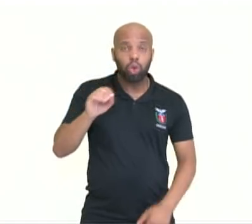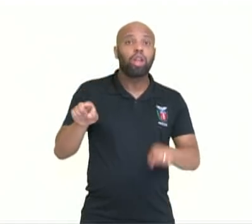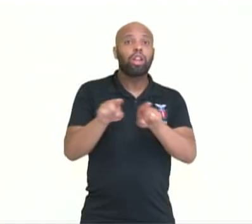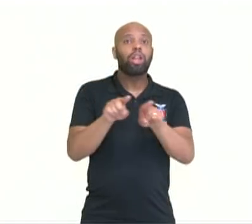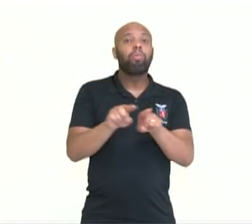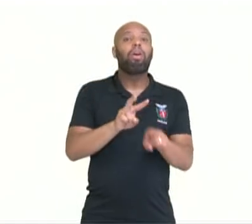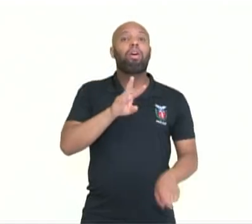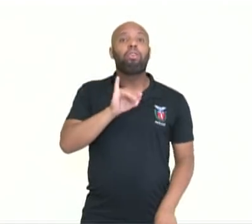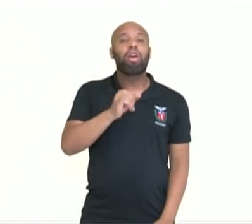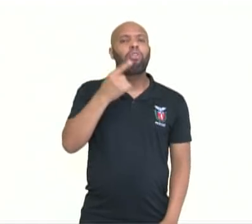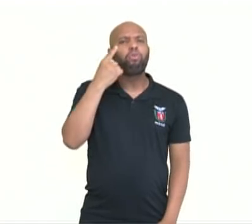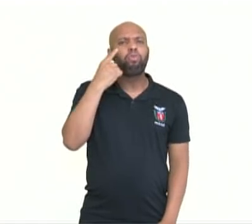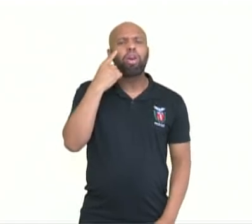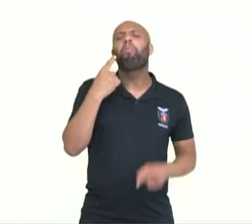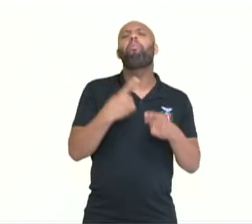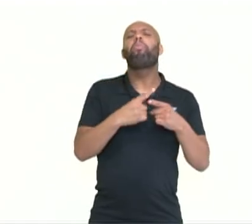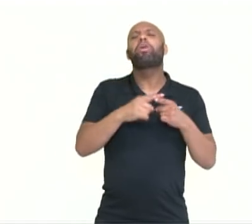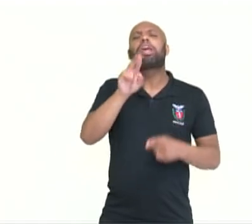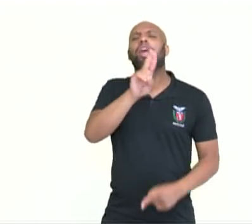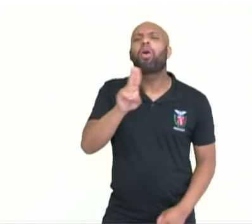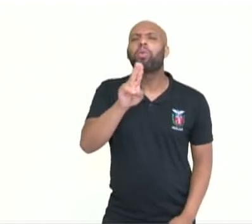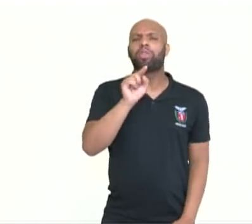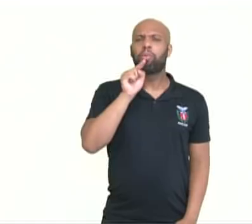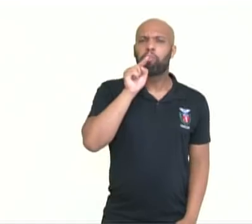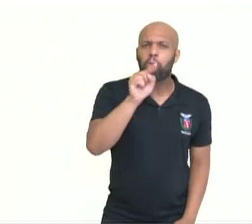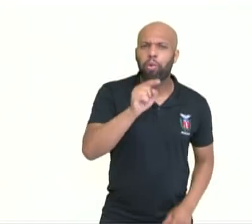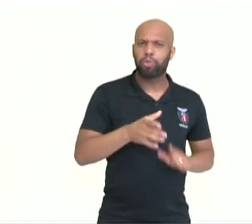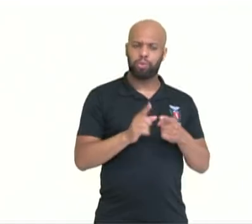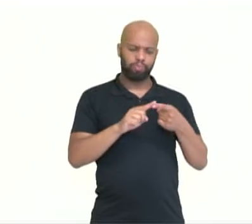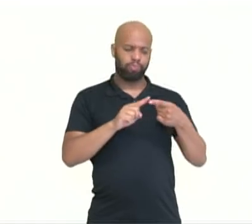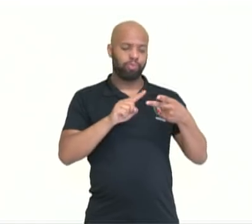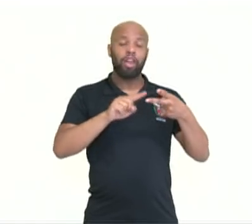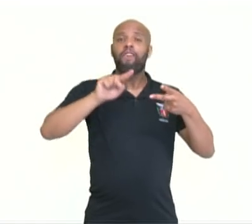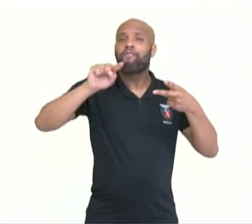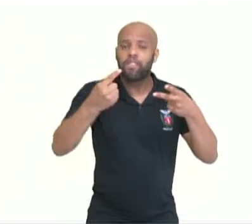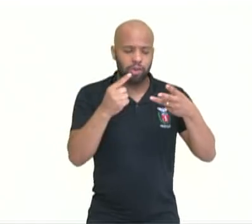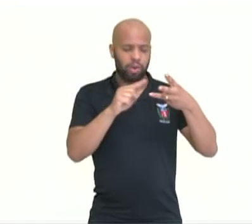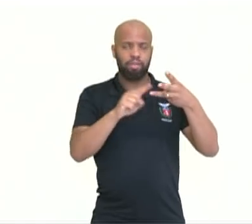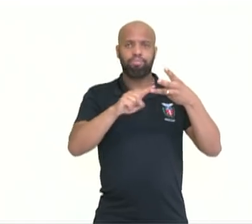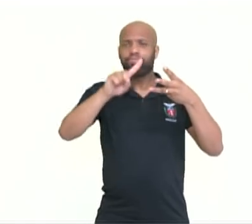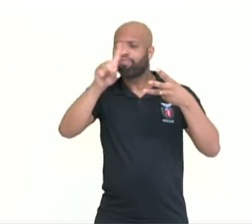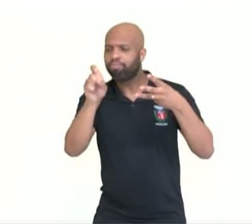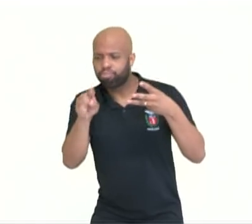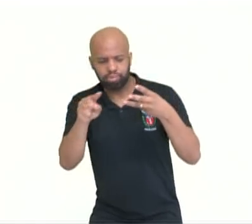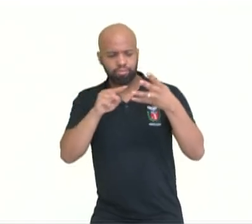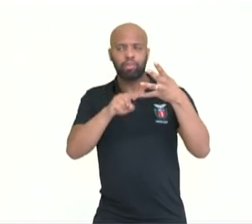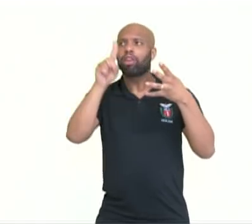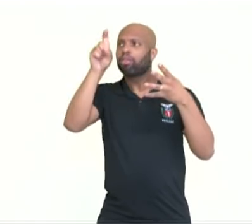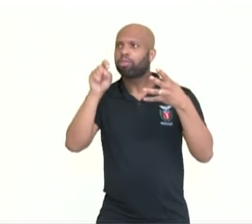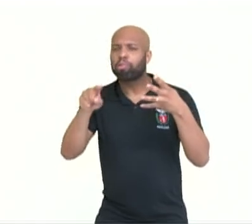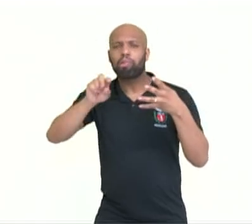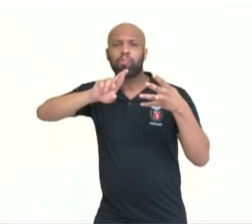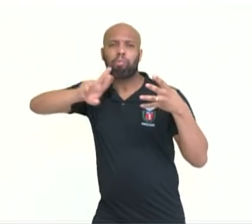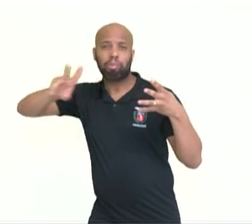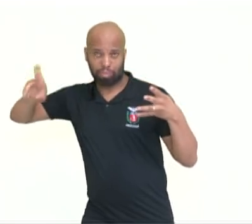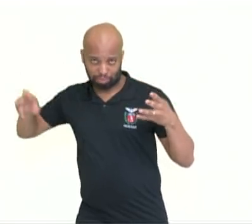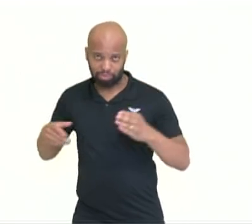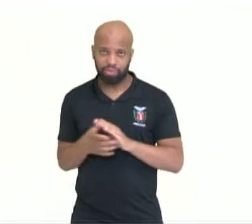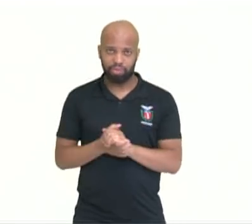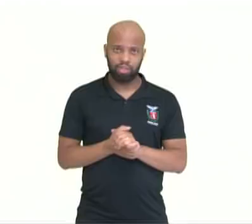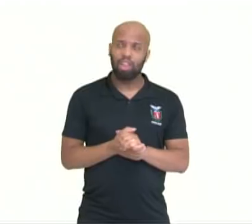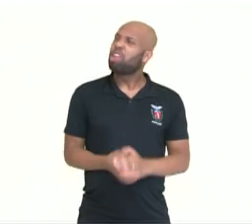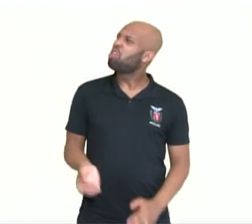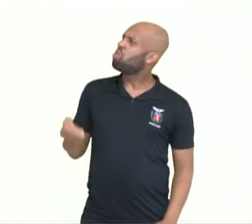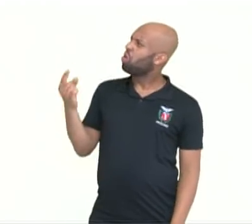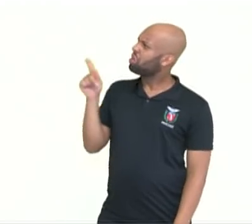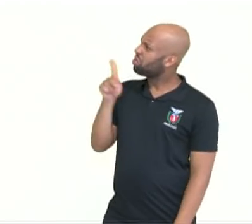função dos sinais de pontuação para a clareza e a expressividade do texto. Nossa, professora, mas eu achava que nem precisava